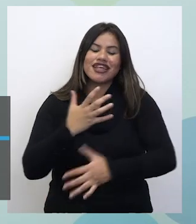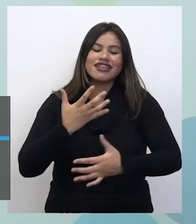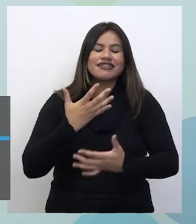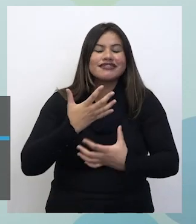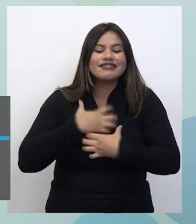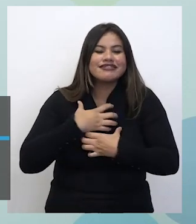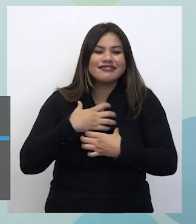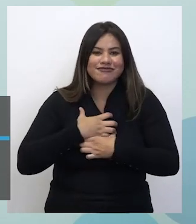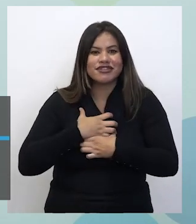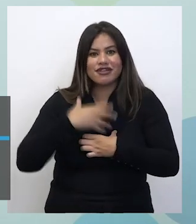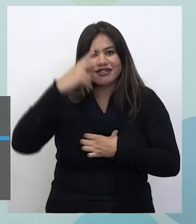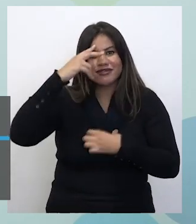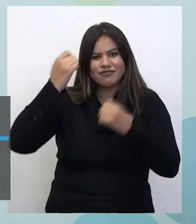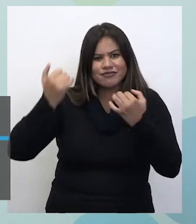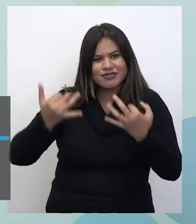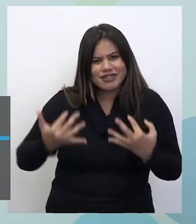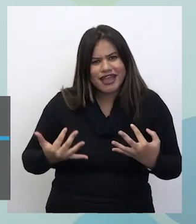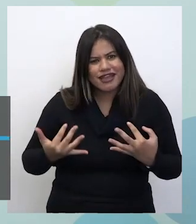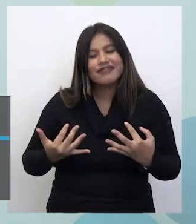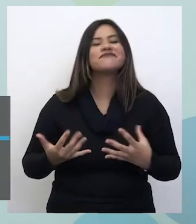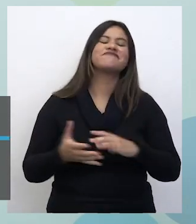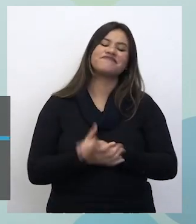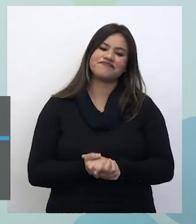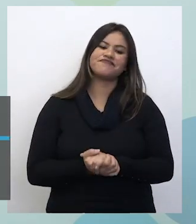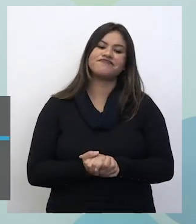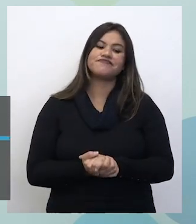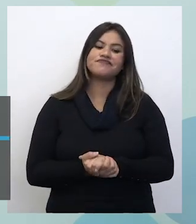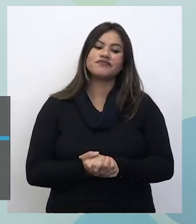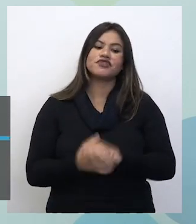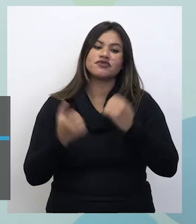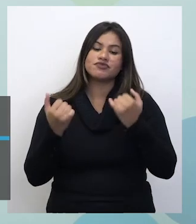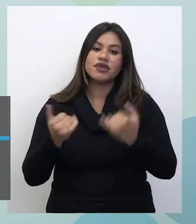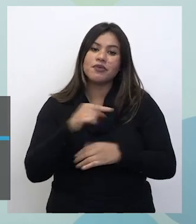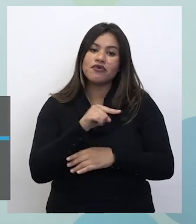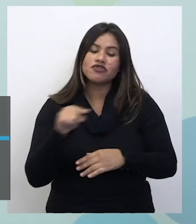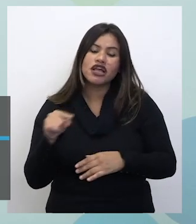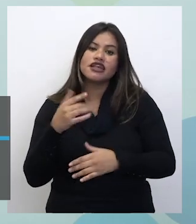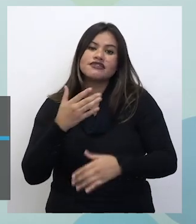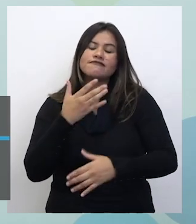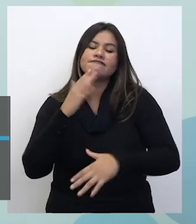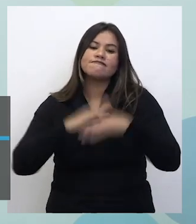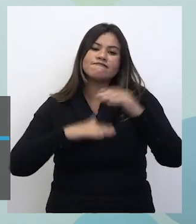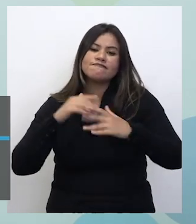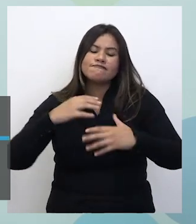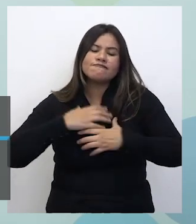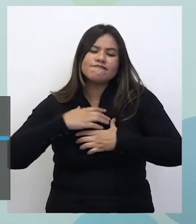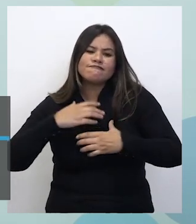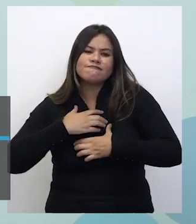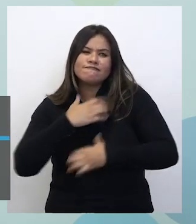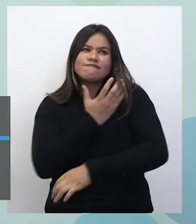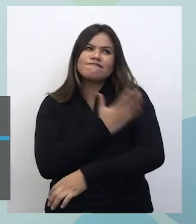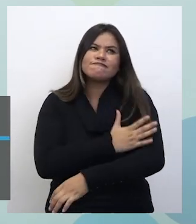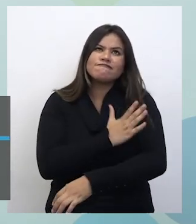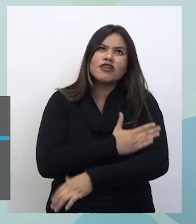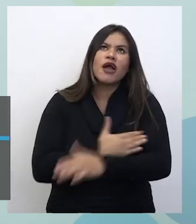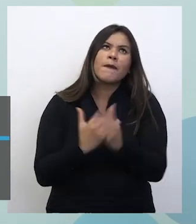eu falei com vocês na aula passada. Vocês se lembram? Quando eu trouxe para vocês que a competência socioemocional, que eu percebo que eu tenho exercitado